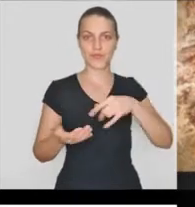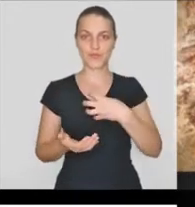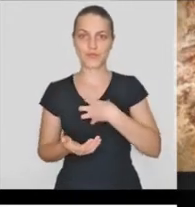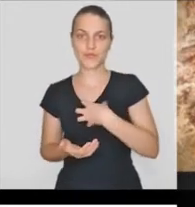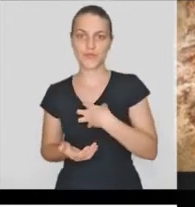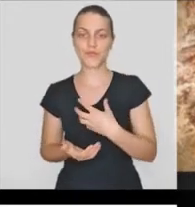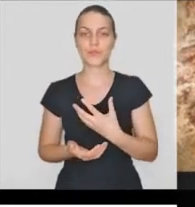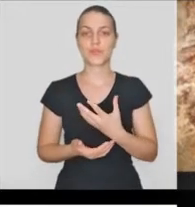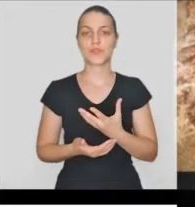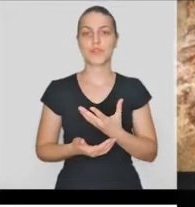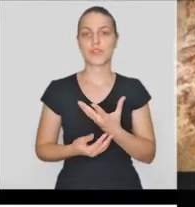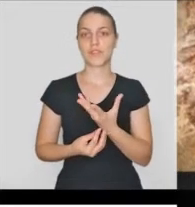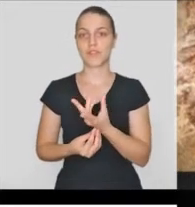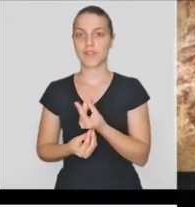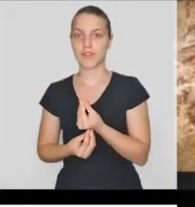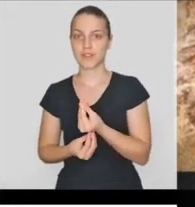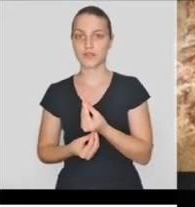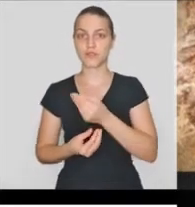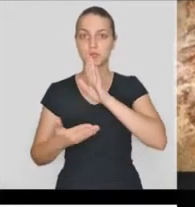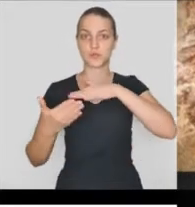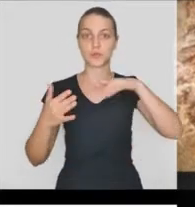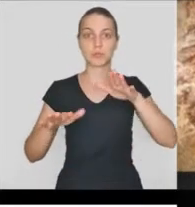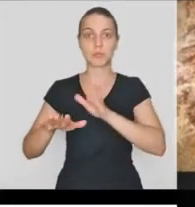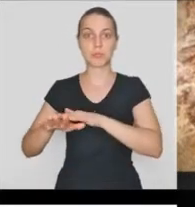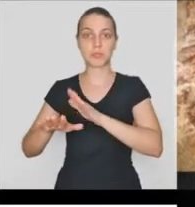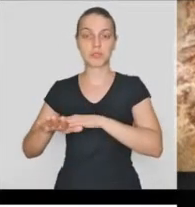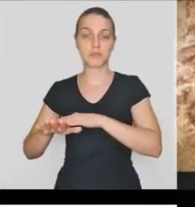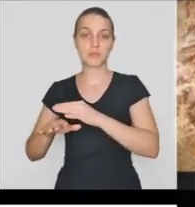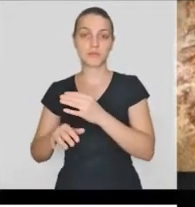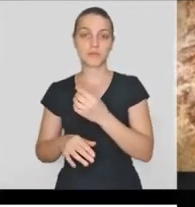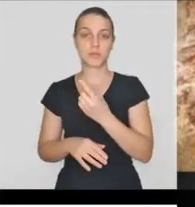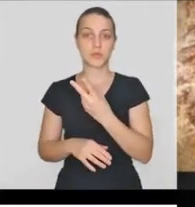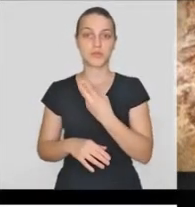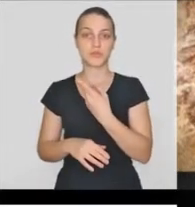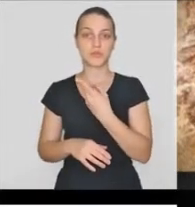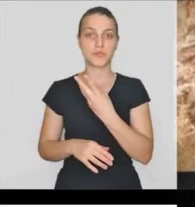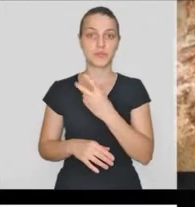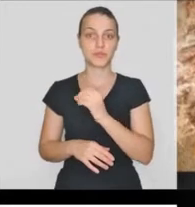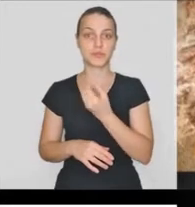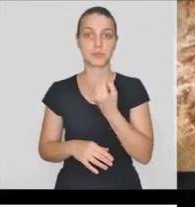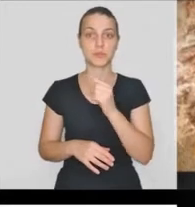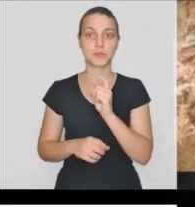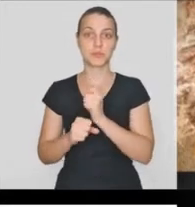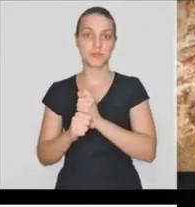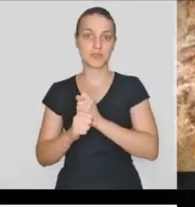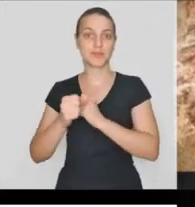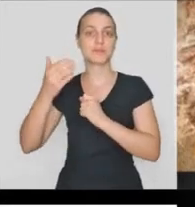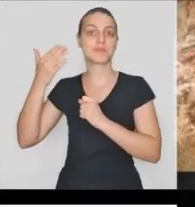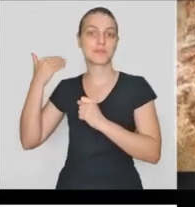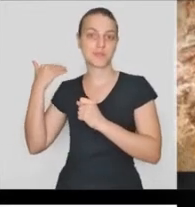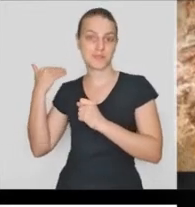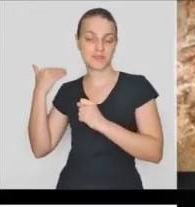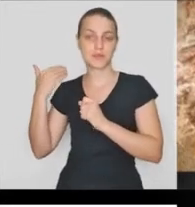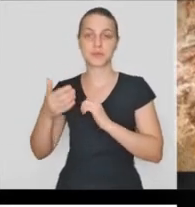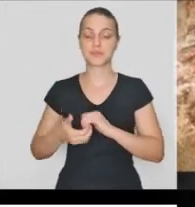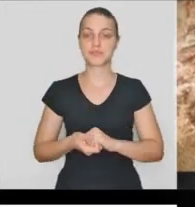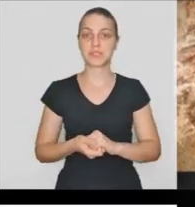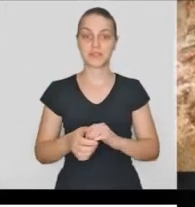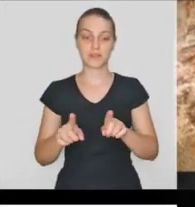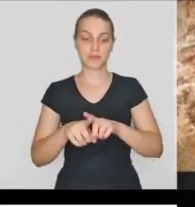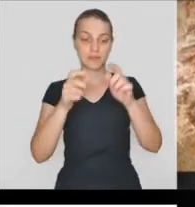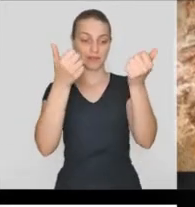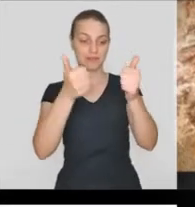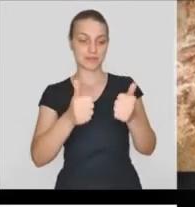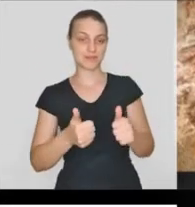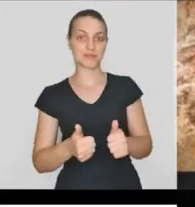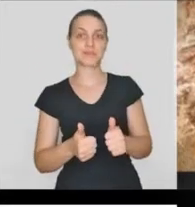várias expressões de arte, aquelas pinturas das mãos de 12, 20 mil anos atrás, essa estátua